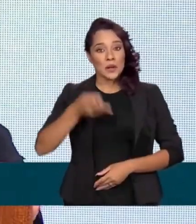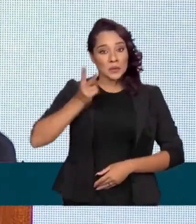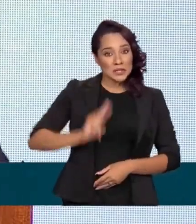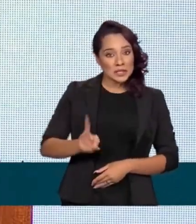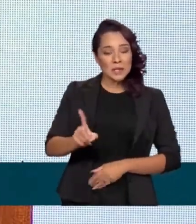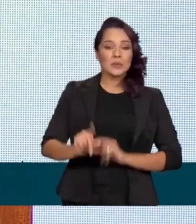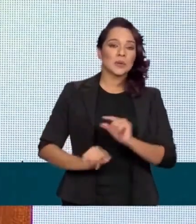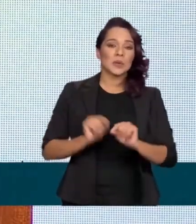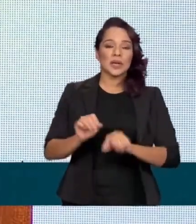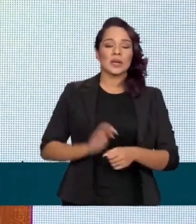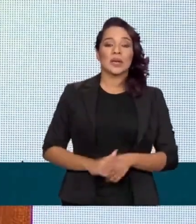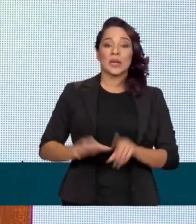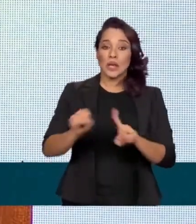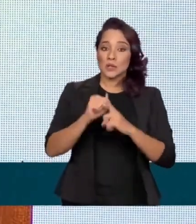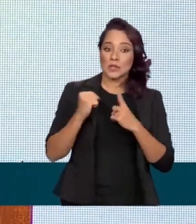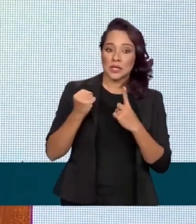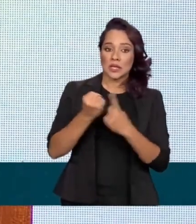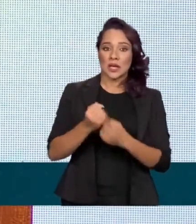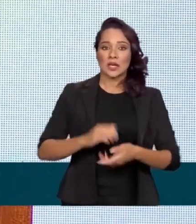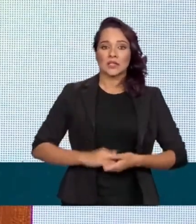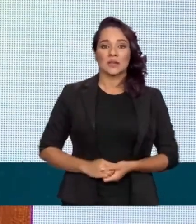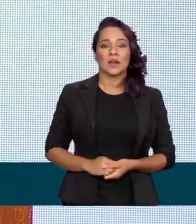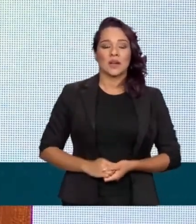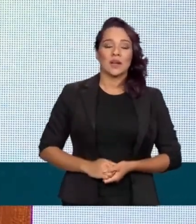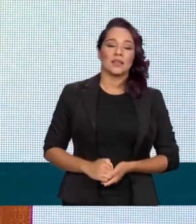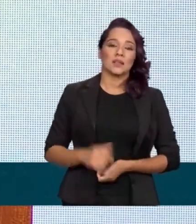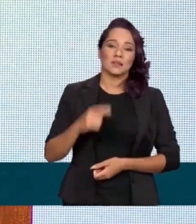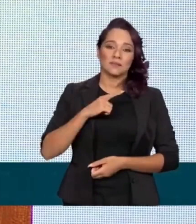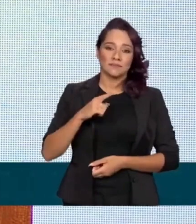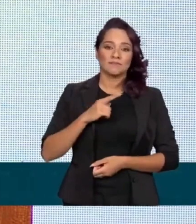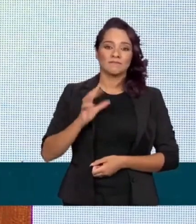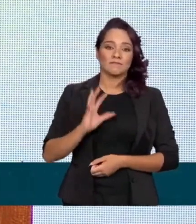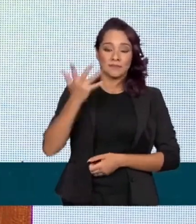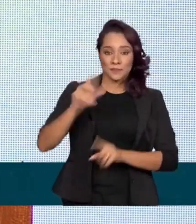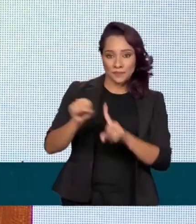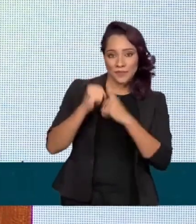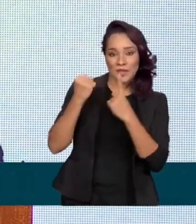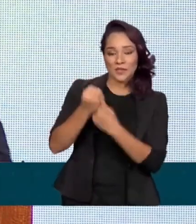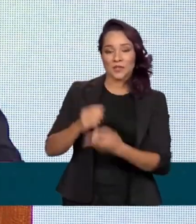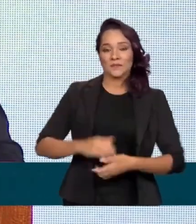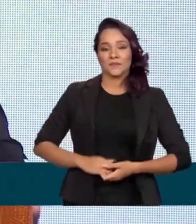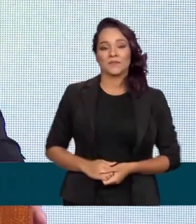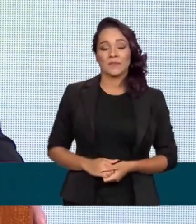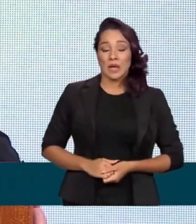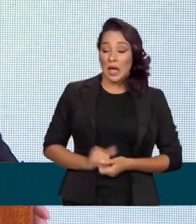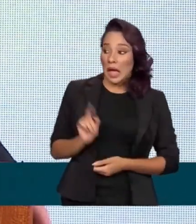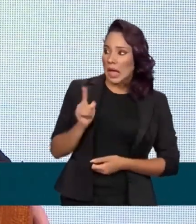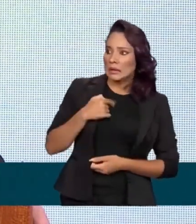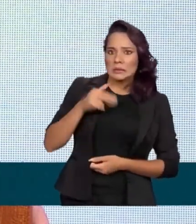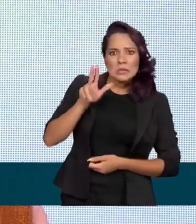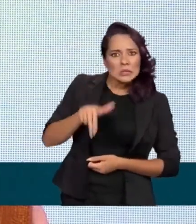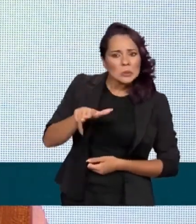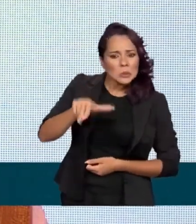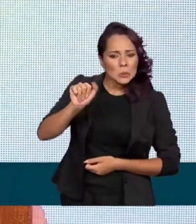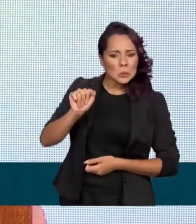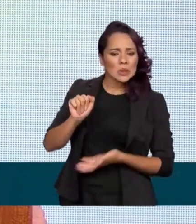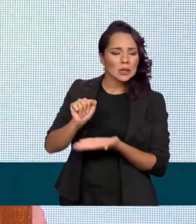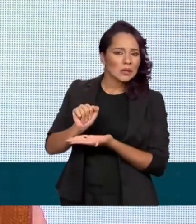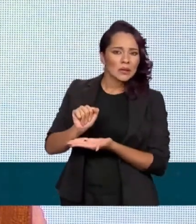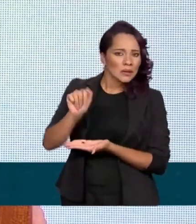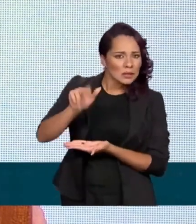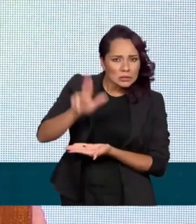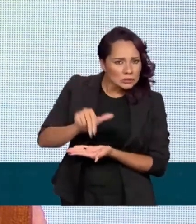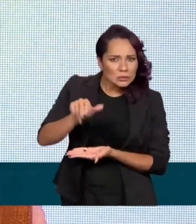digo sempre que a sociedade, os movimentos sociais, eles nunca,